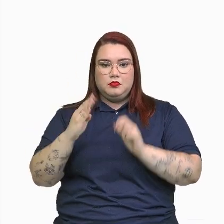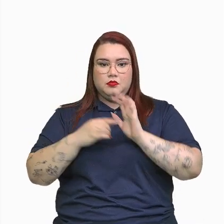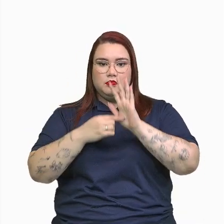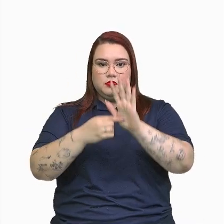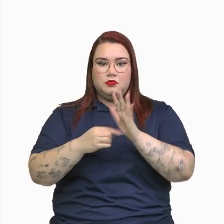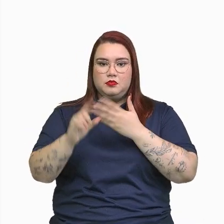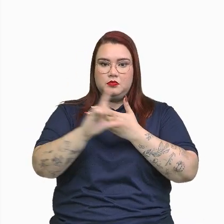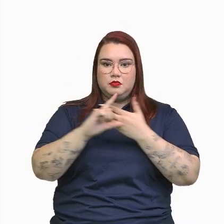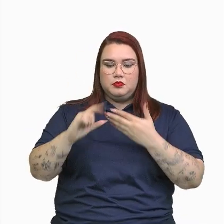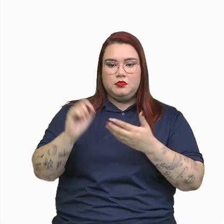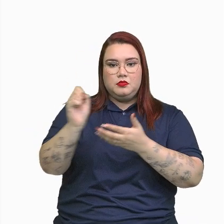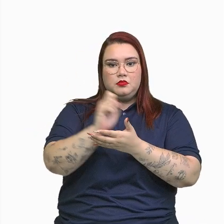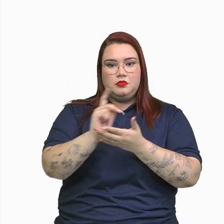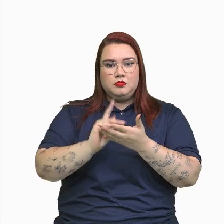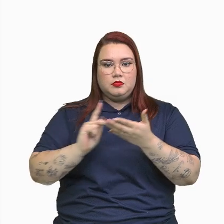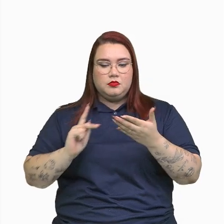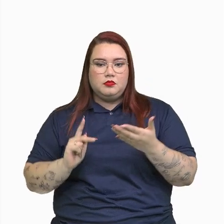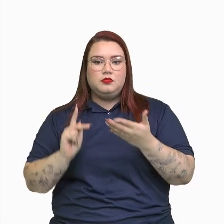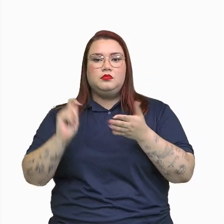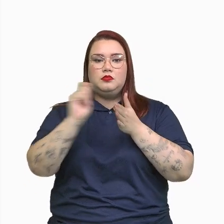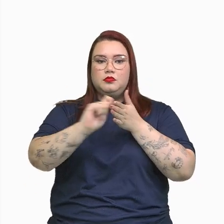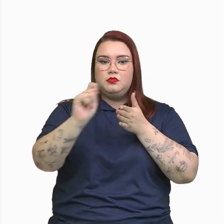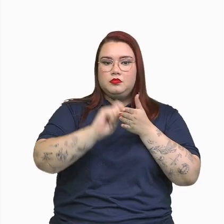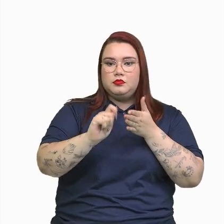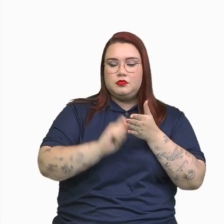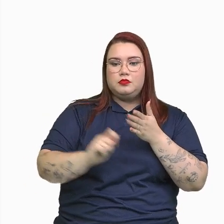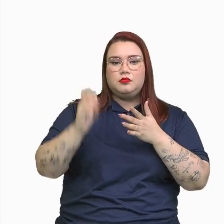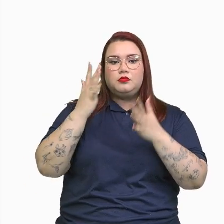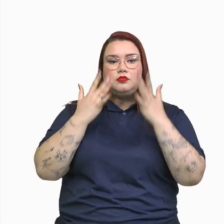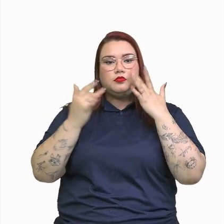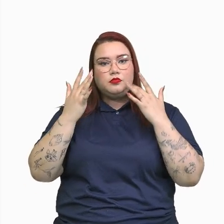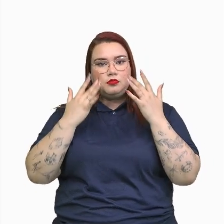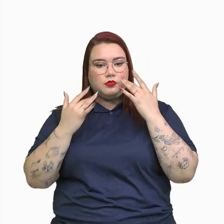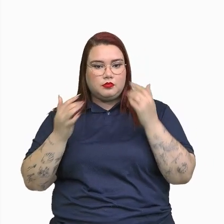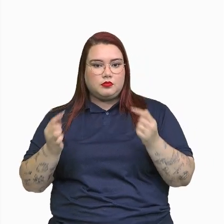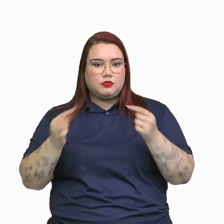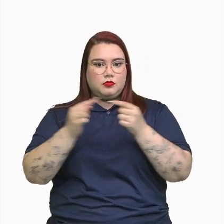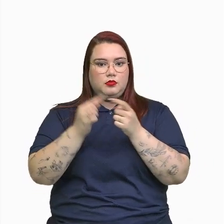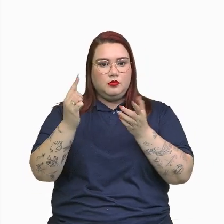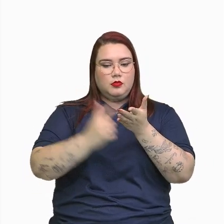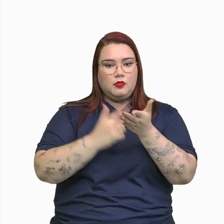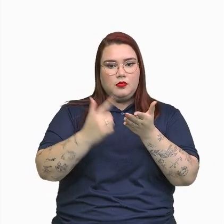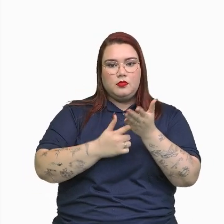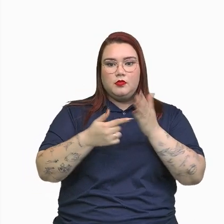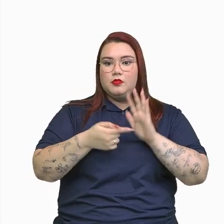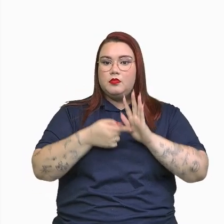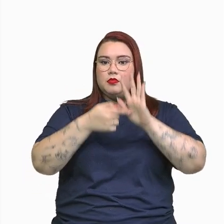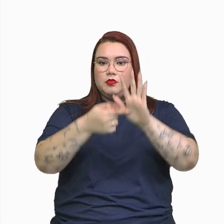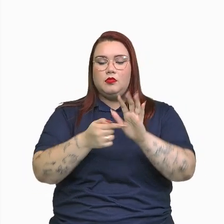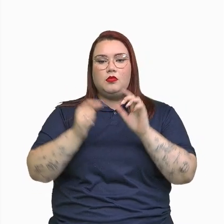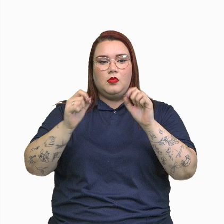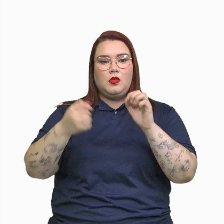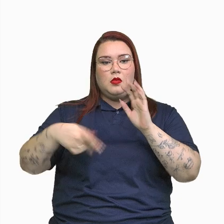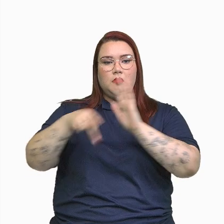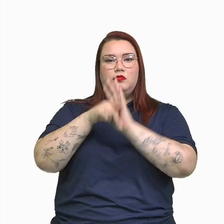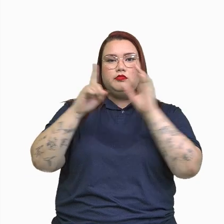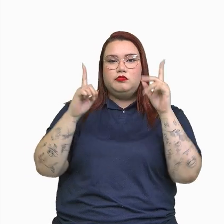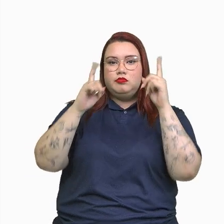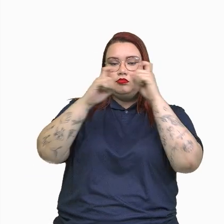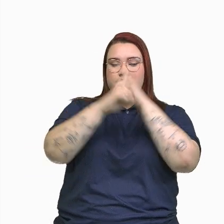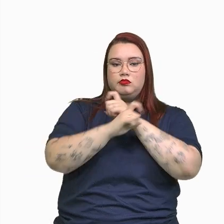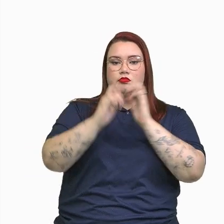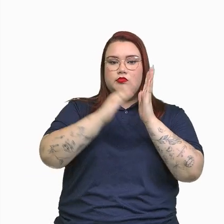revelando autores na poesia, na prosa e no teatro, cujas obras se destacam pela